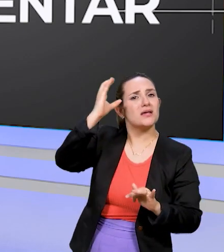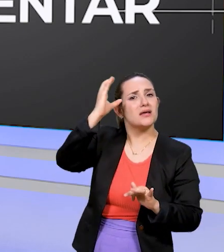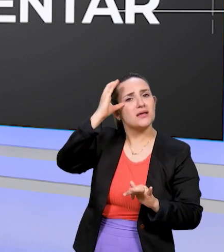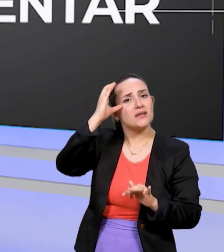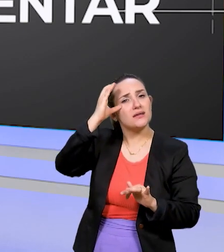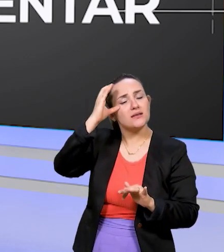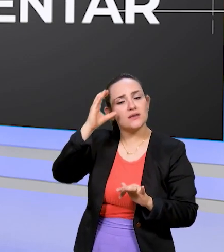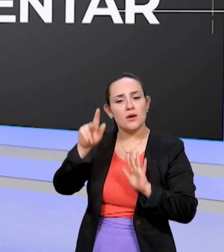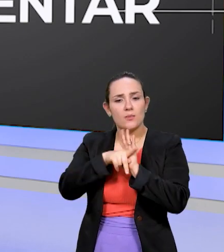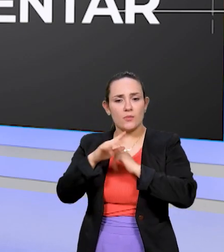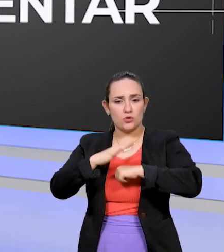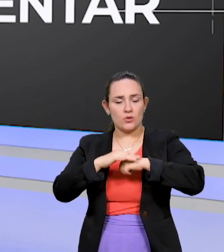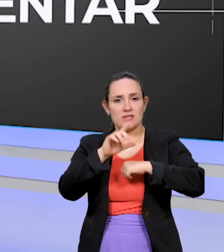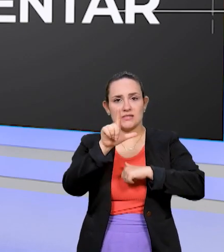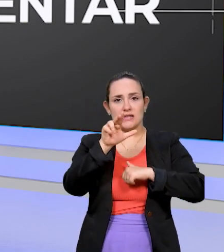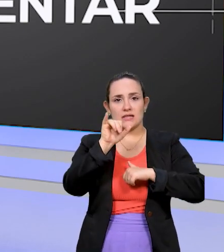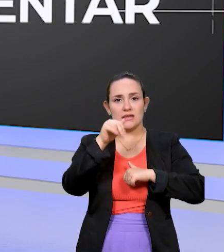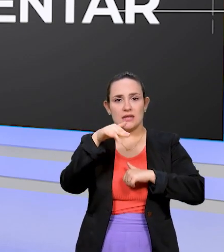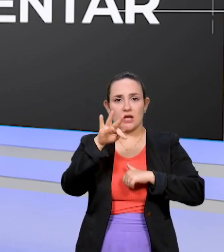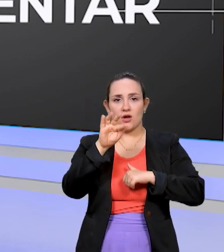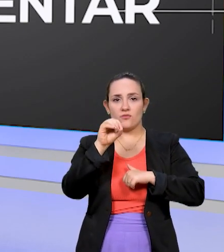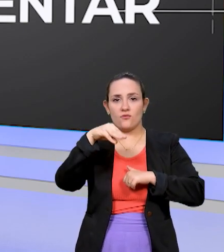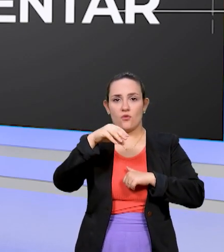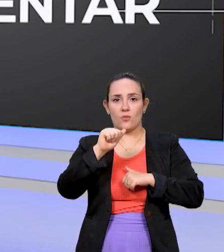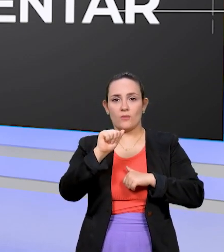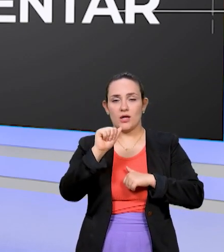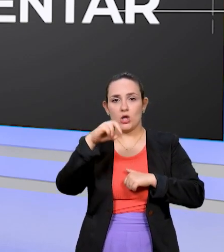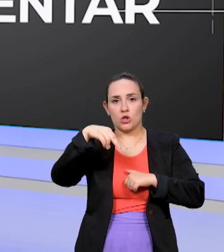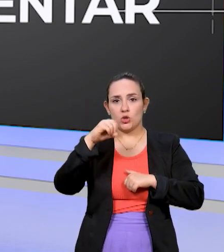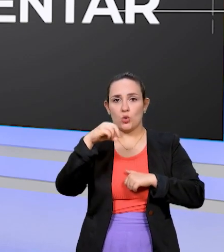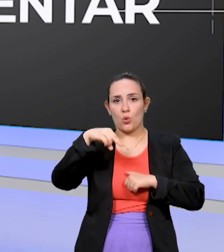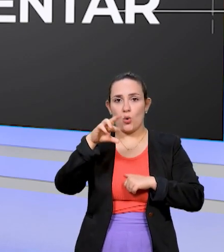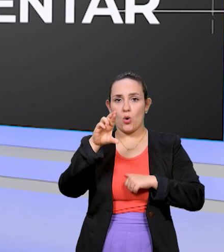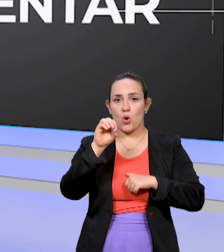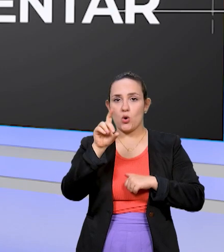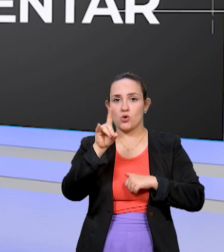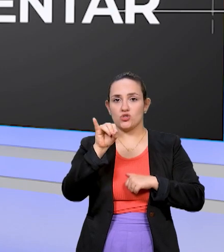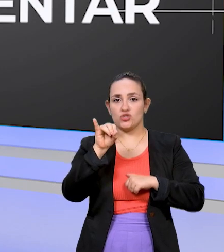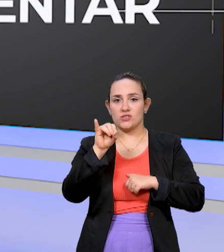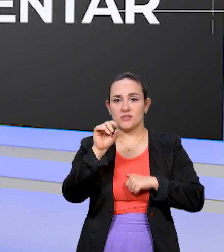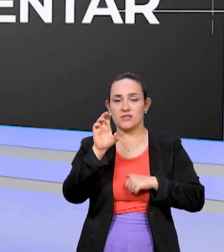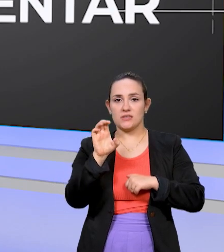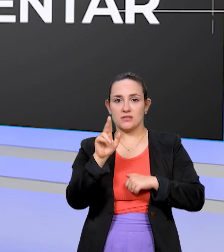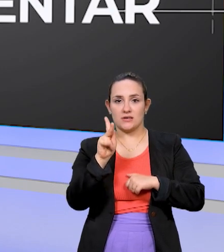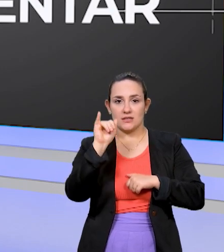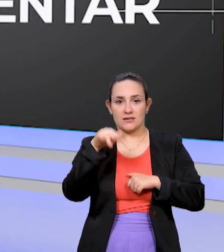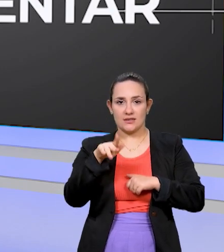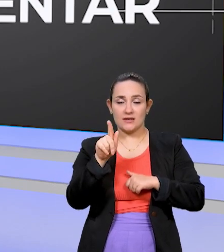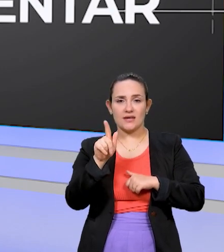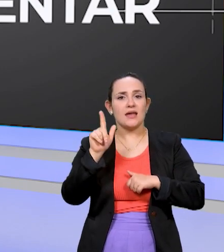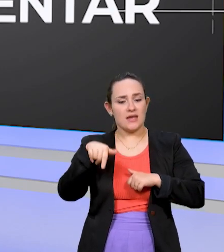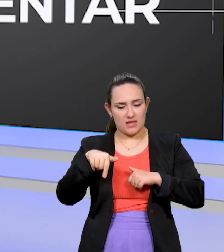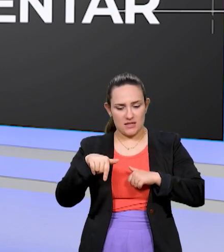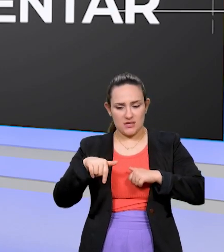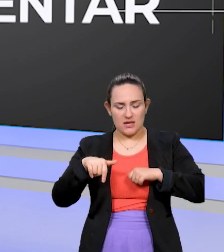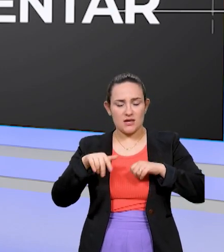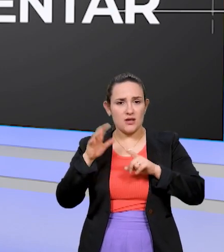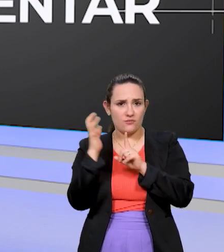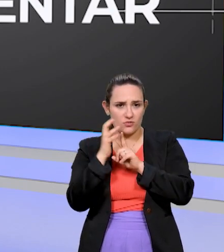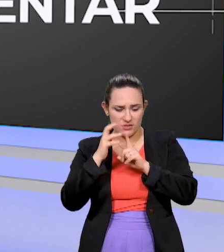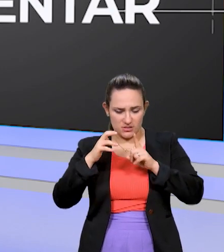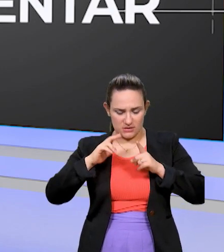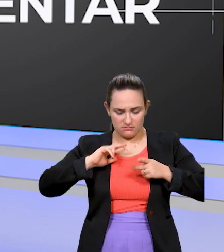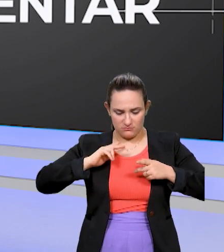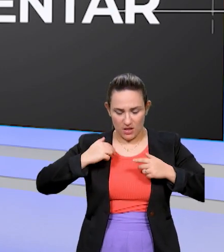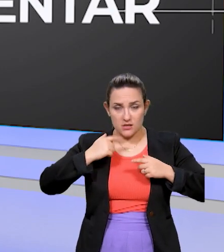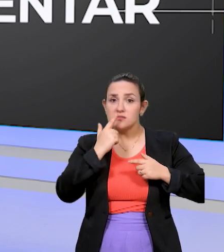de conscientização sobre o linfoma não Hodgkin, que é um tipo de câncer do sistema linfático e afeta a